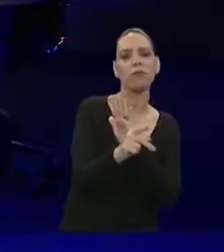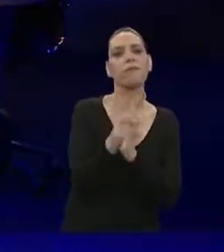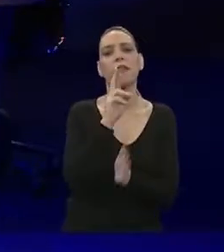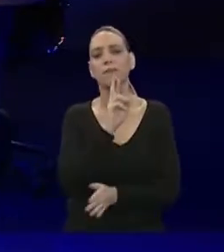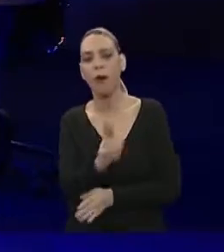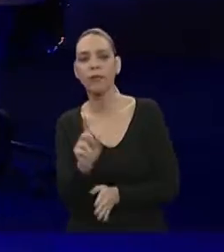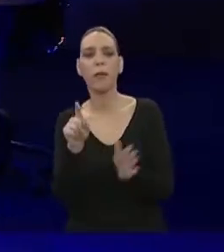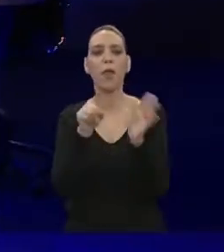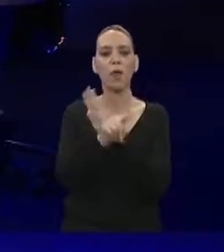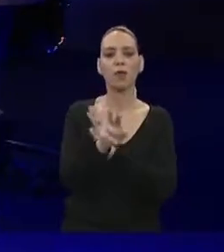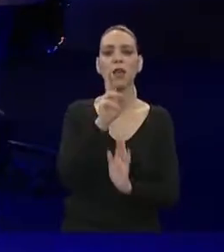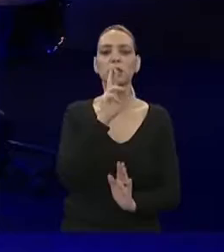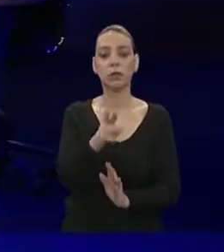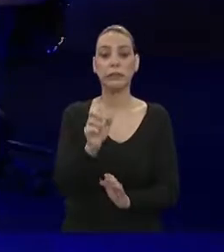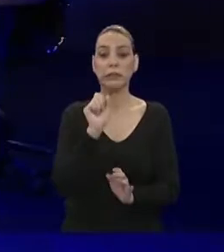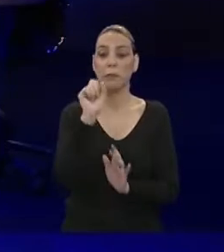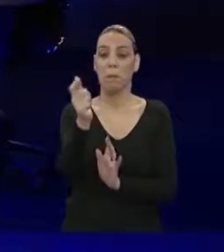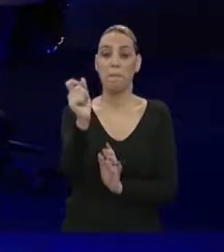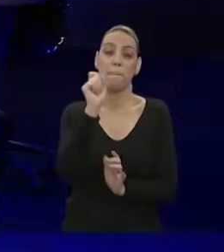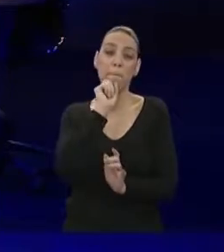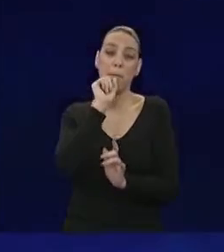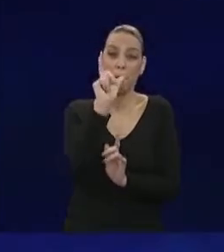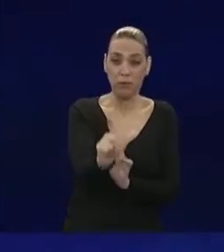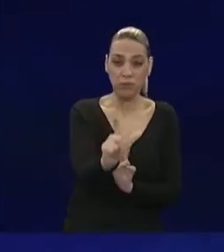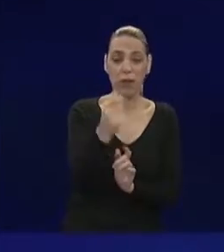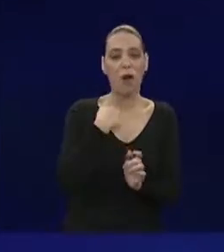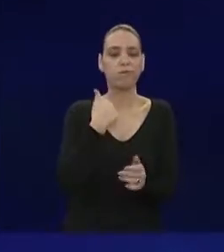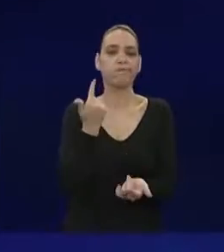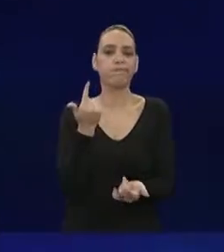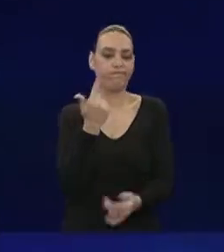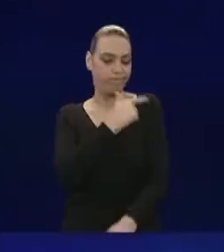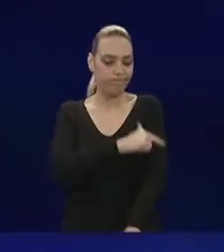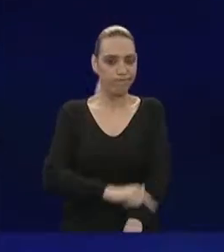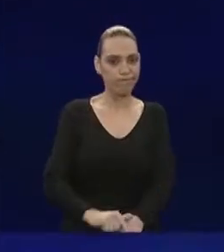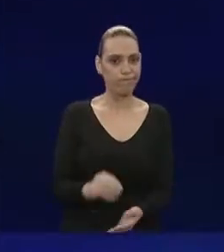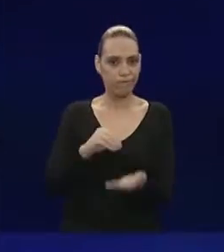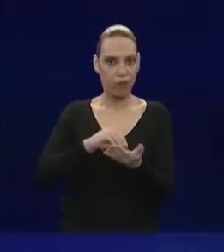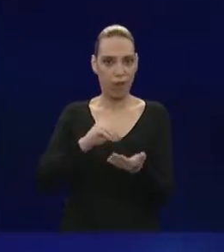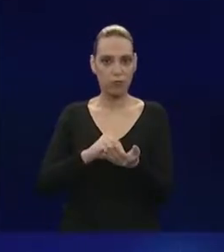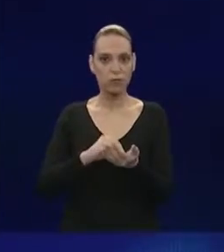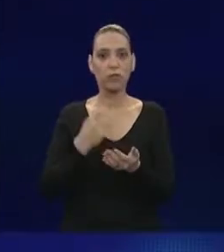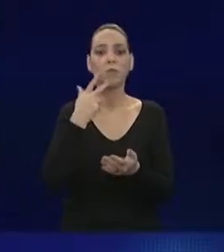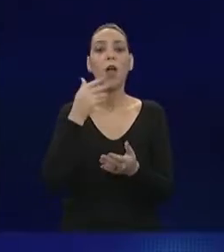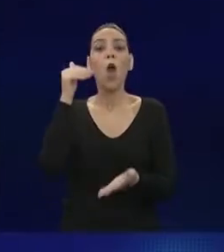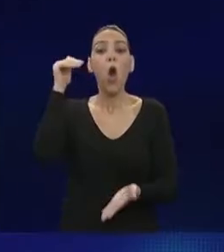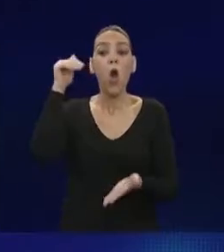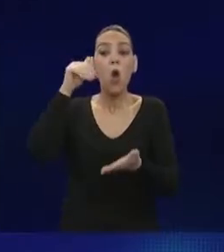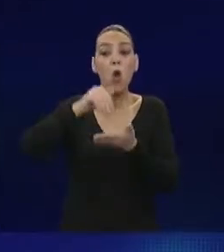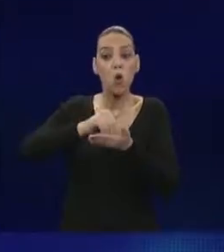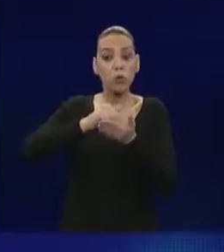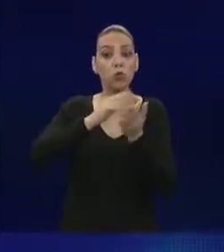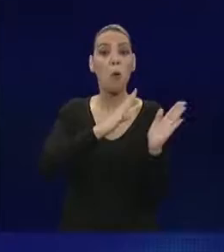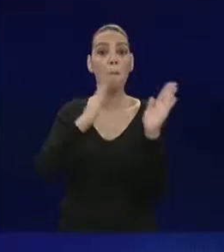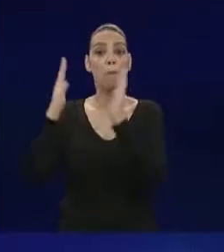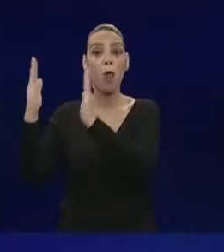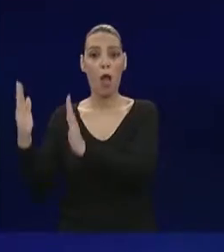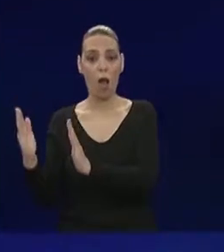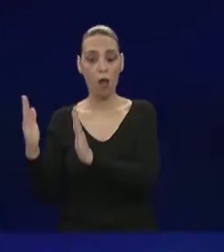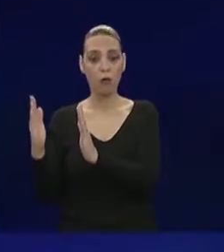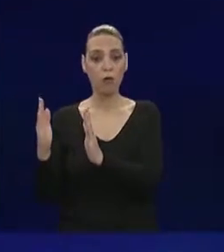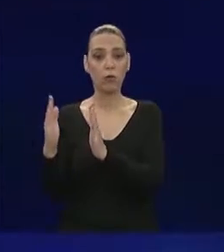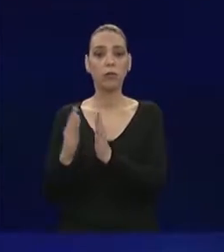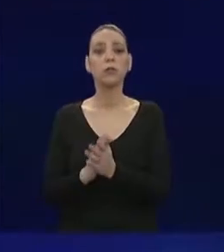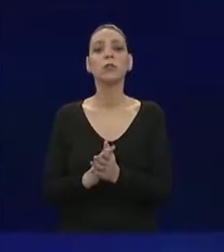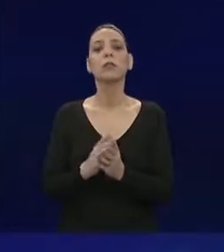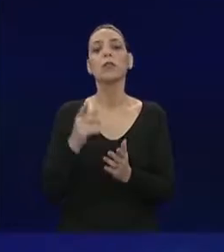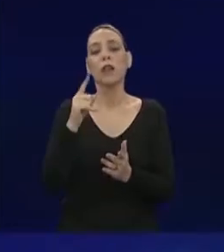caso de ofensa pessoal ou ofensa moral, na última manifestação do bloco, apenas na última manifestação de cada bloco, aquele